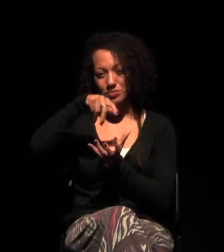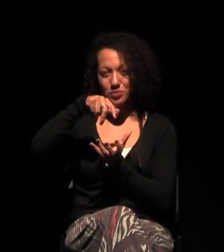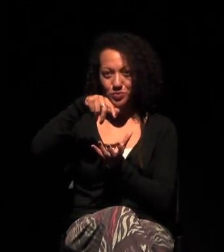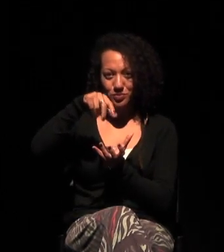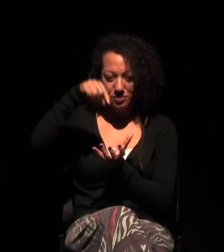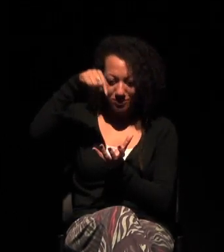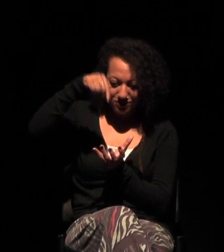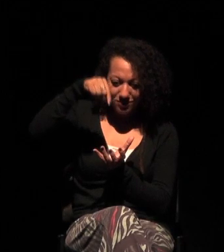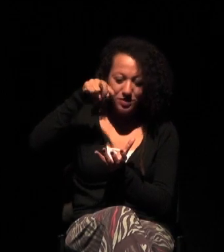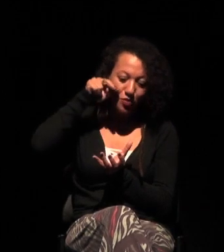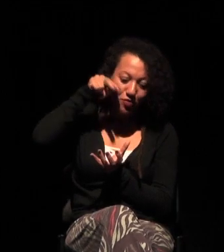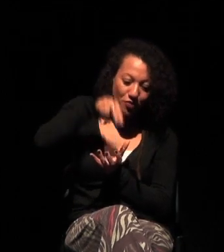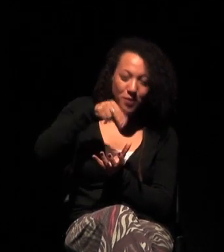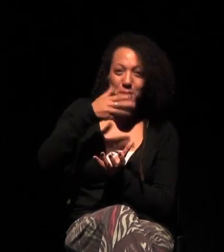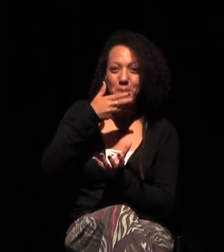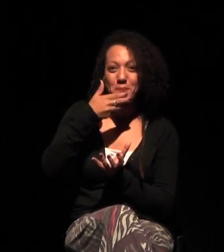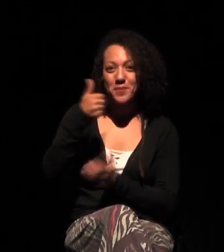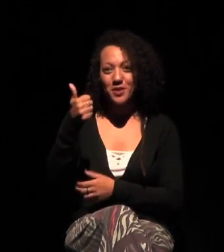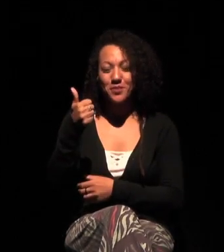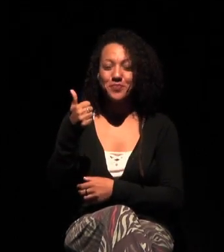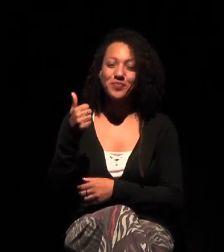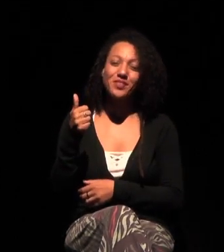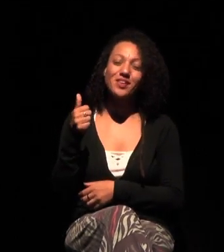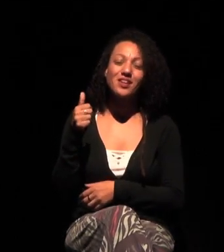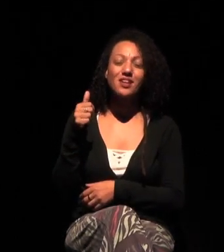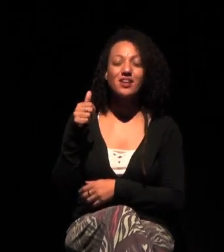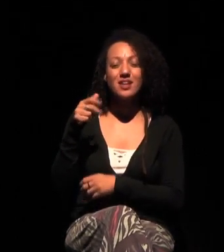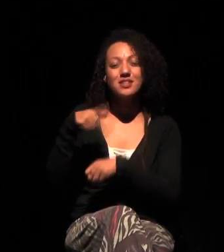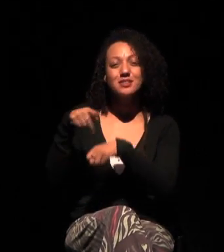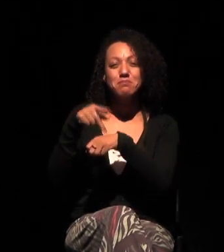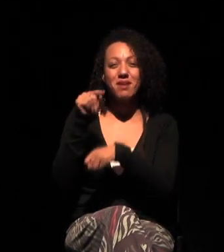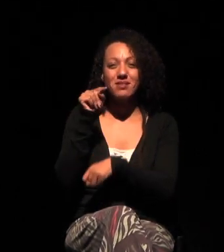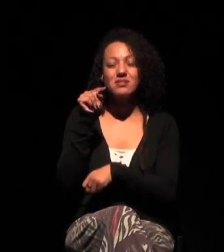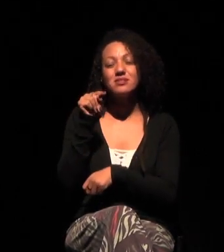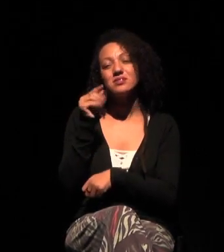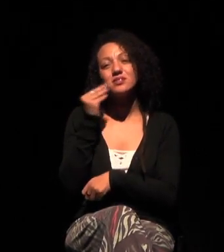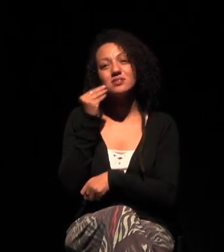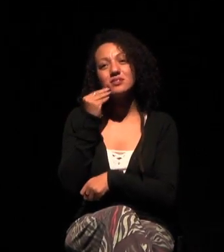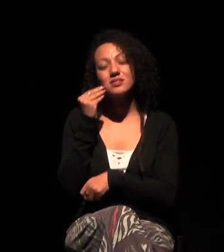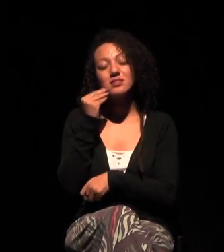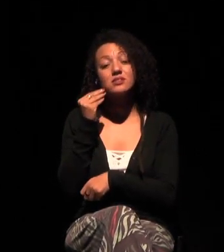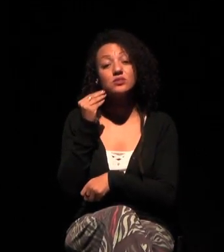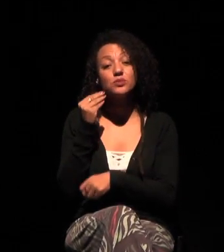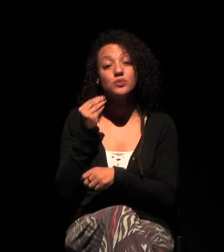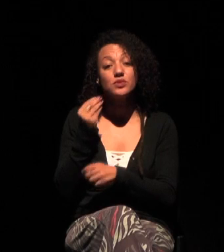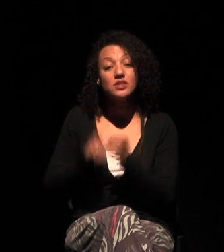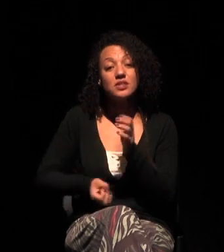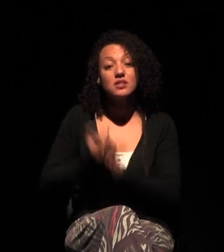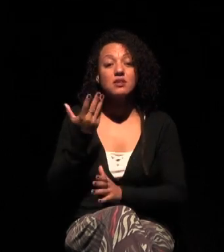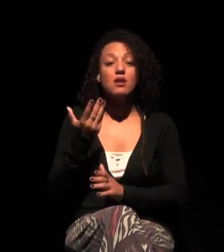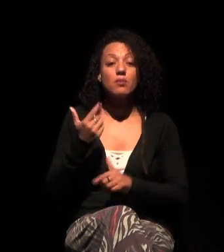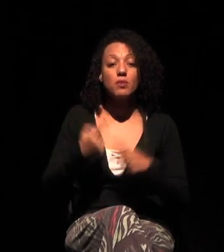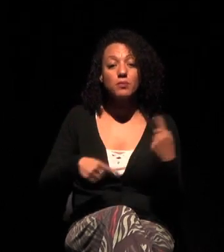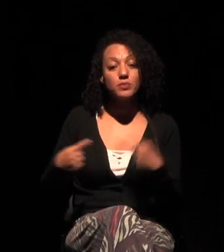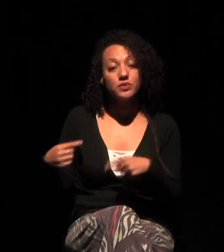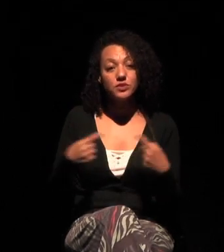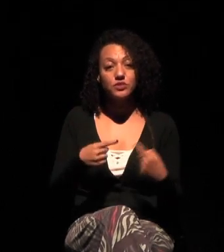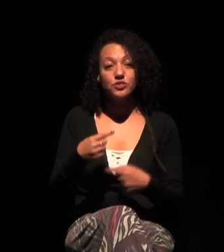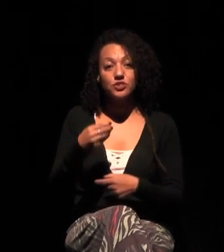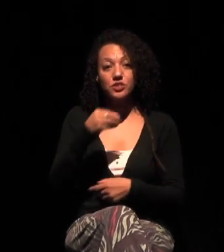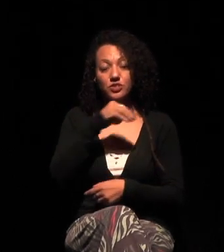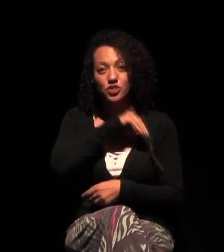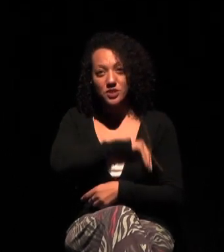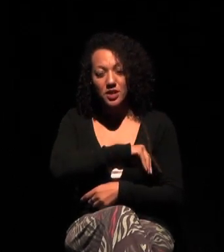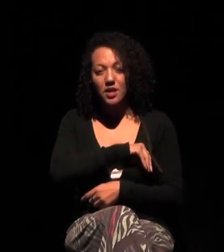é estão tentando desesperadamente implementar políticas de renda digamos a